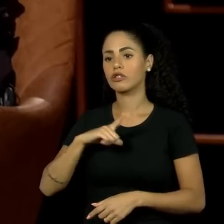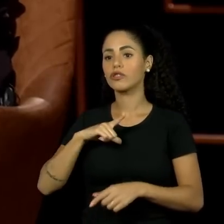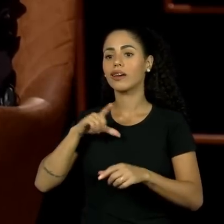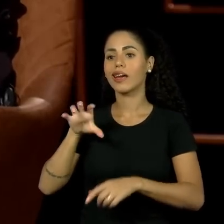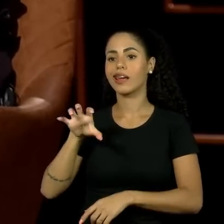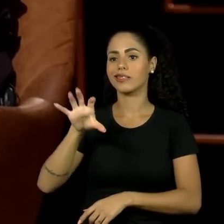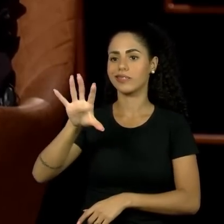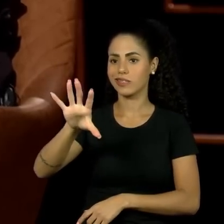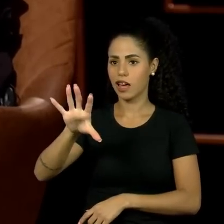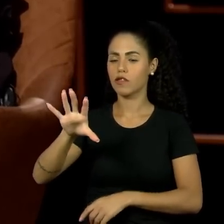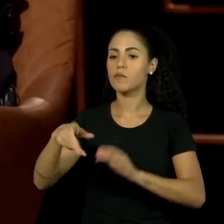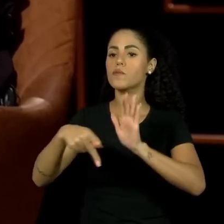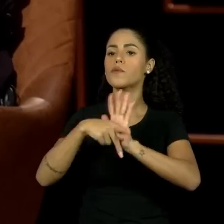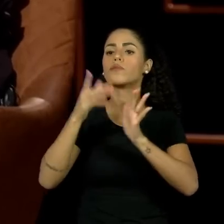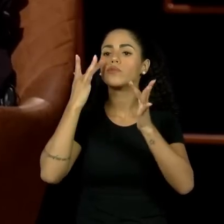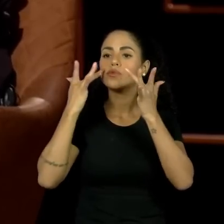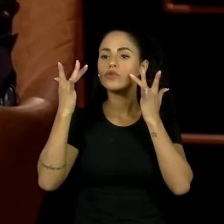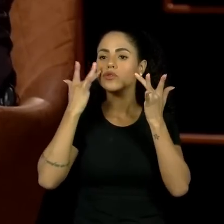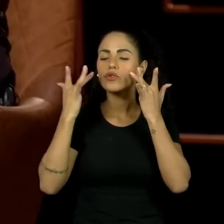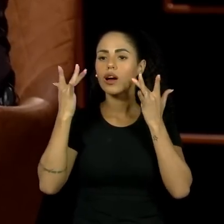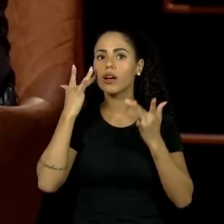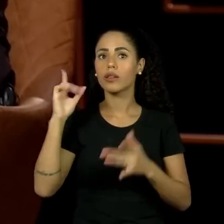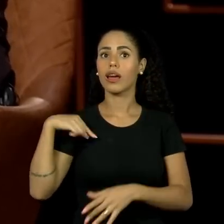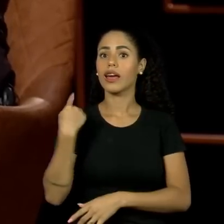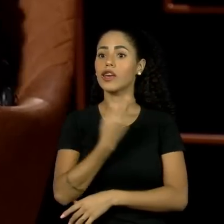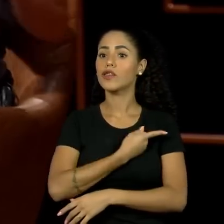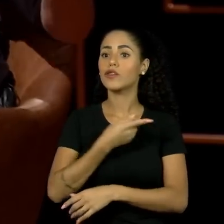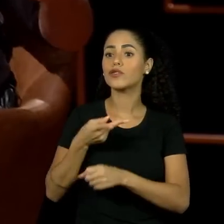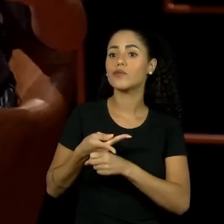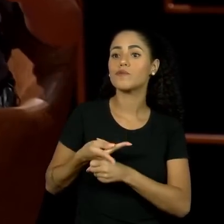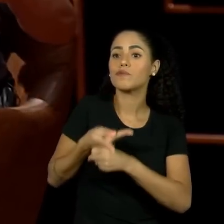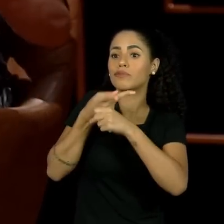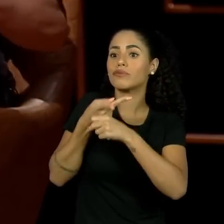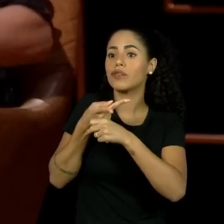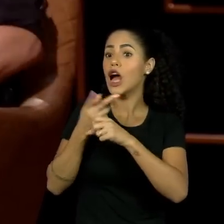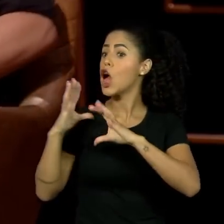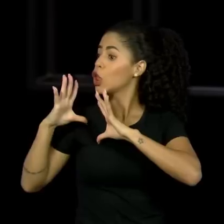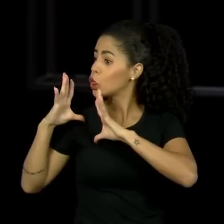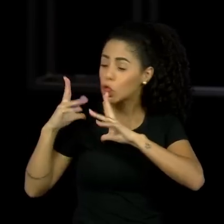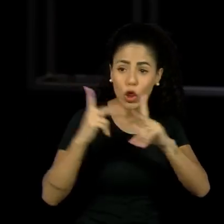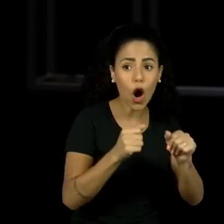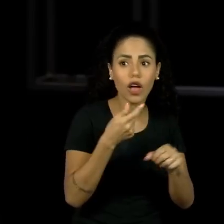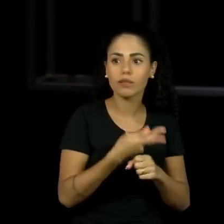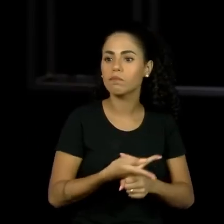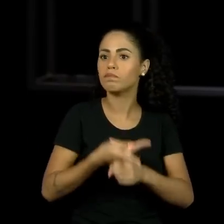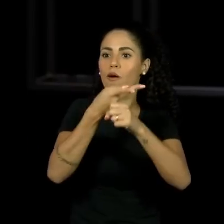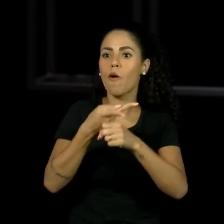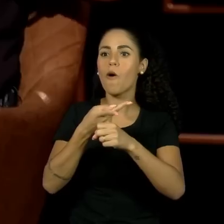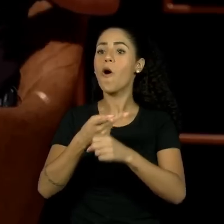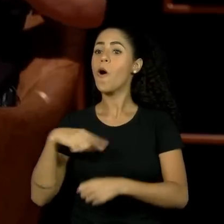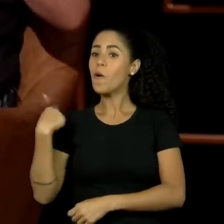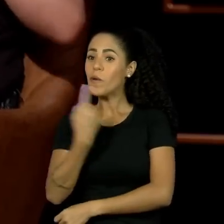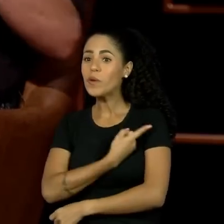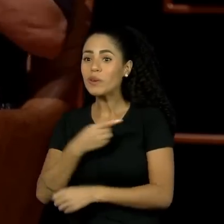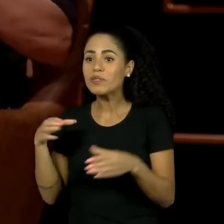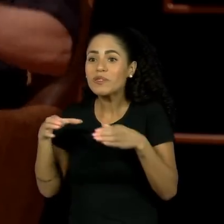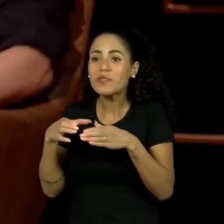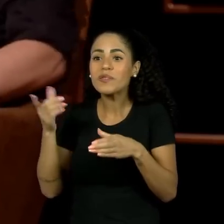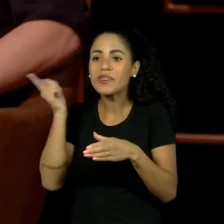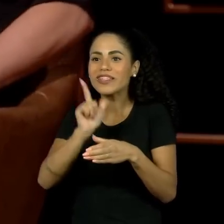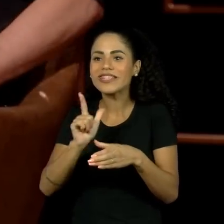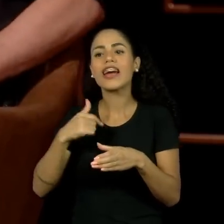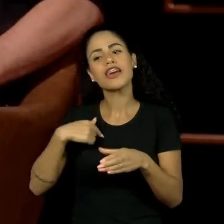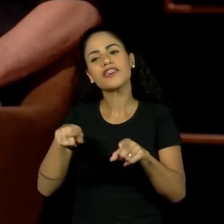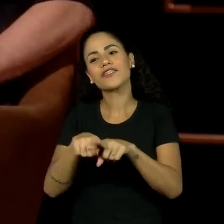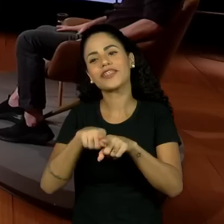estadual de teatro amador e nós ganhamos todos os prêmios. A nossa peça foi maravilhosa e eu ganhei o prêmio de